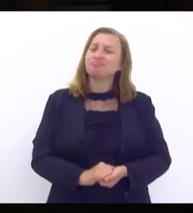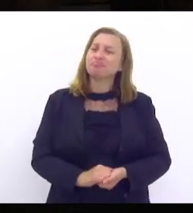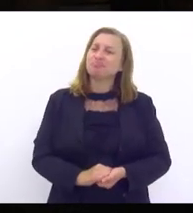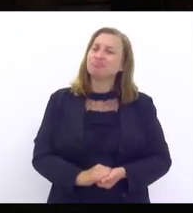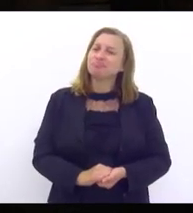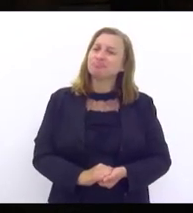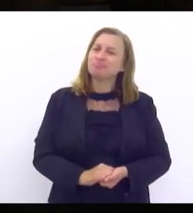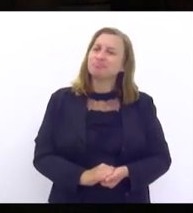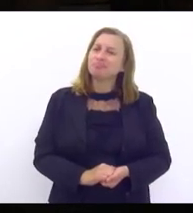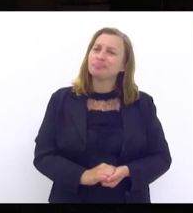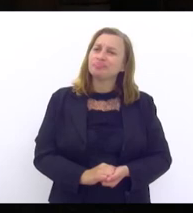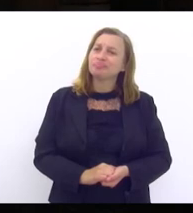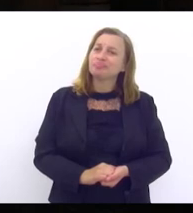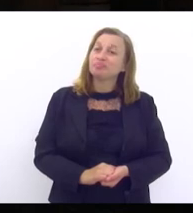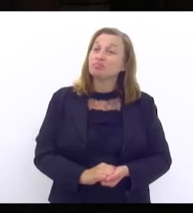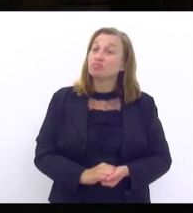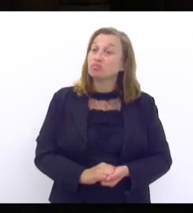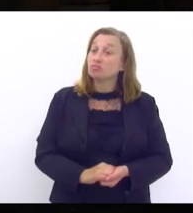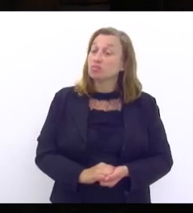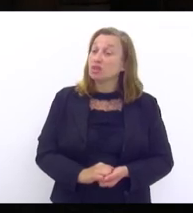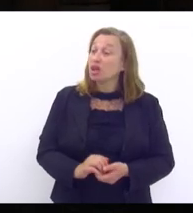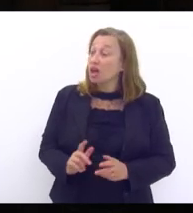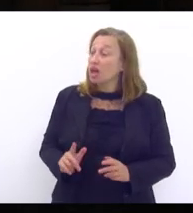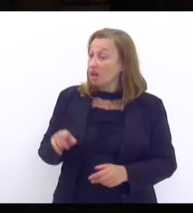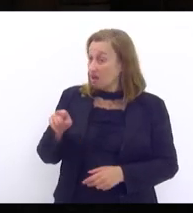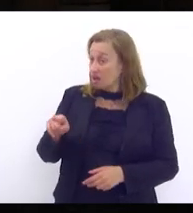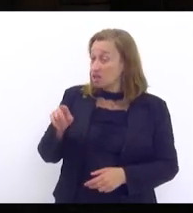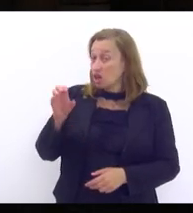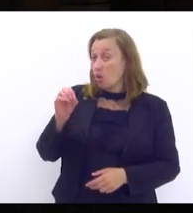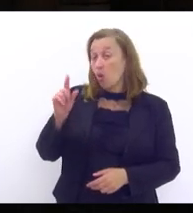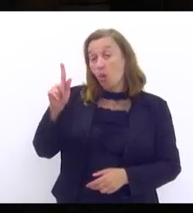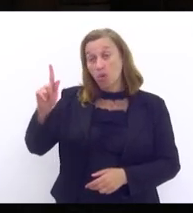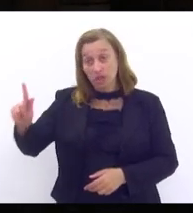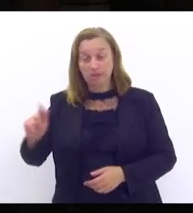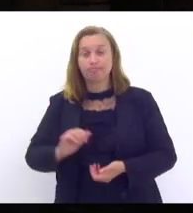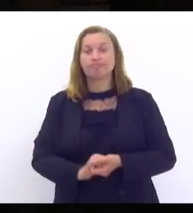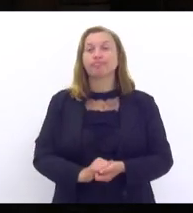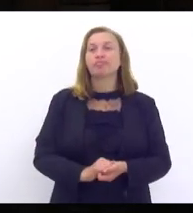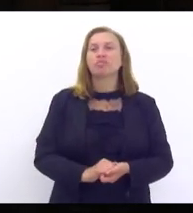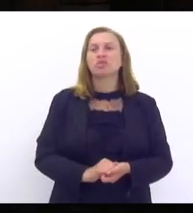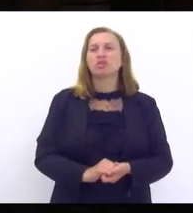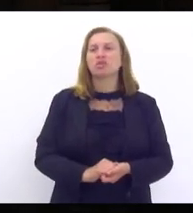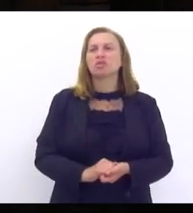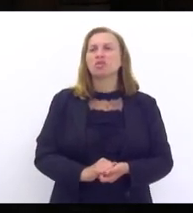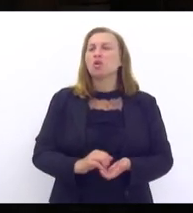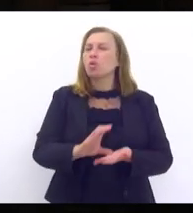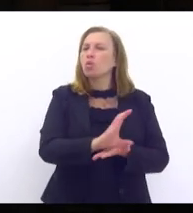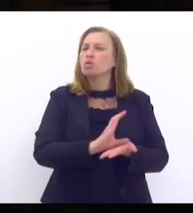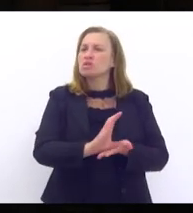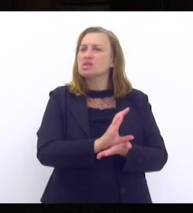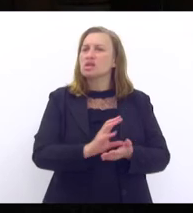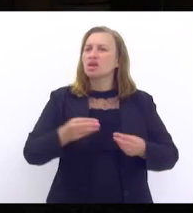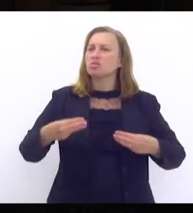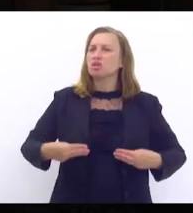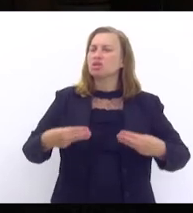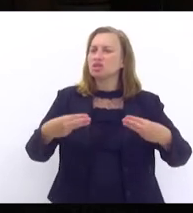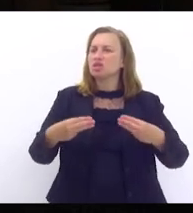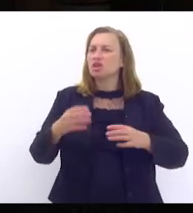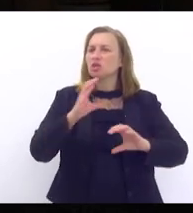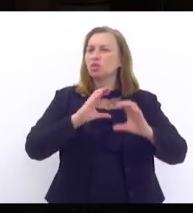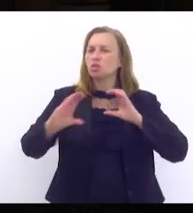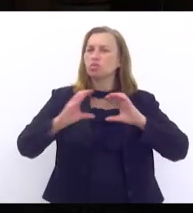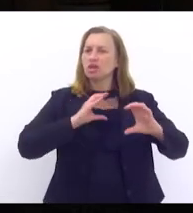que esta mesma ONG foi colocada no Conselho do Ministério de Educação, de